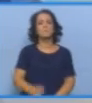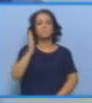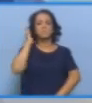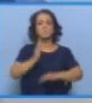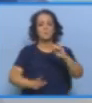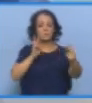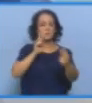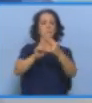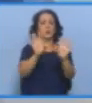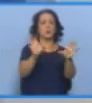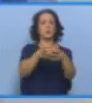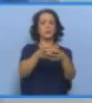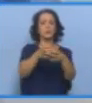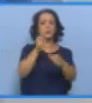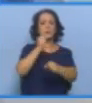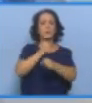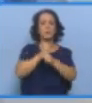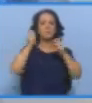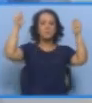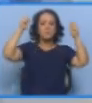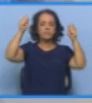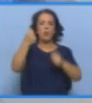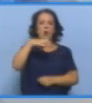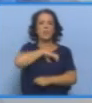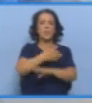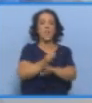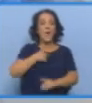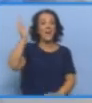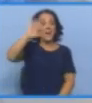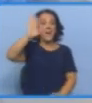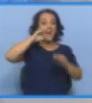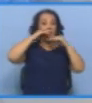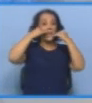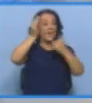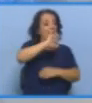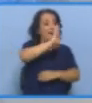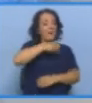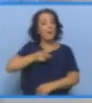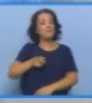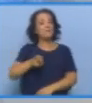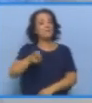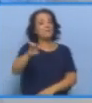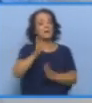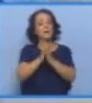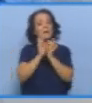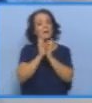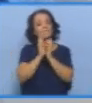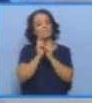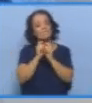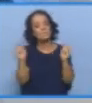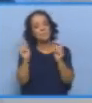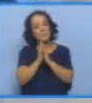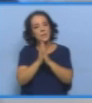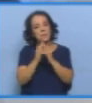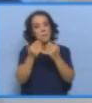marcha de trabalhadores de uma empresa que estavam com salários em atraso. Eu acenei-lhe, sorri e continuei o meu caminho para a catedral para rezar a missa. Mas, sabes